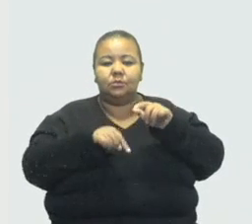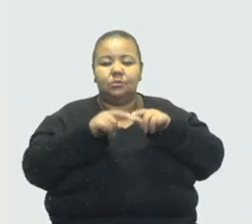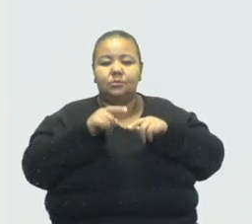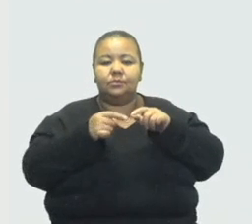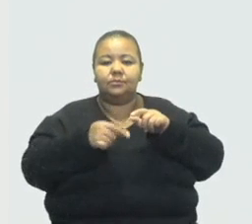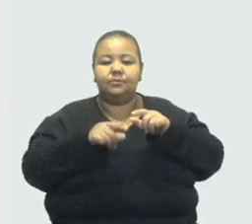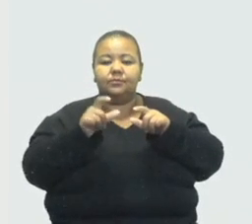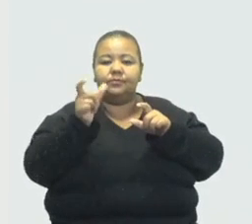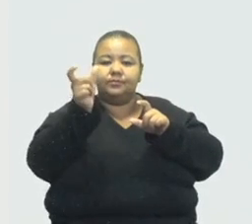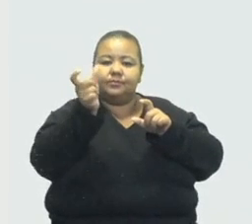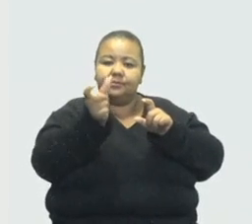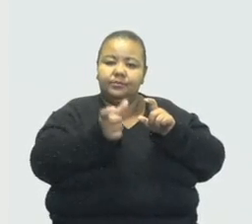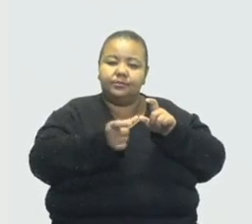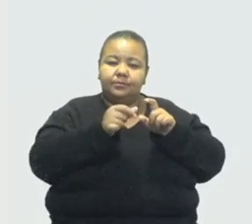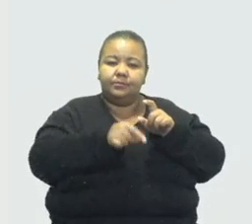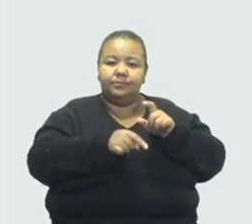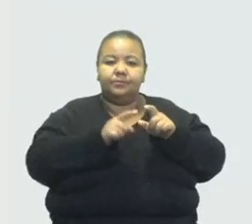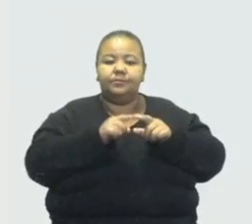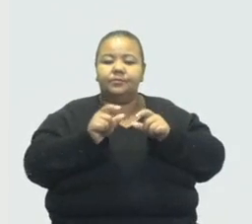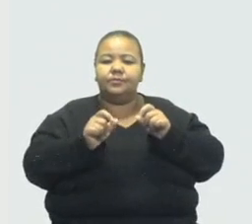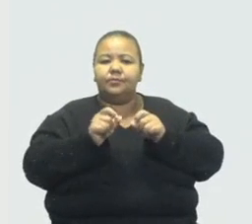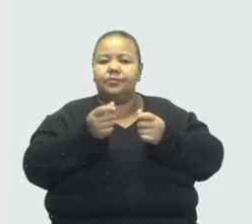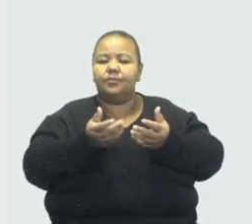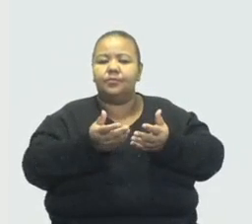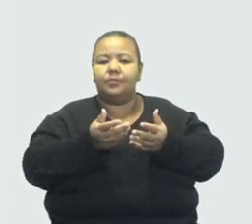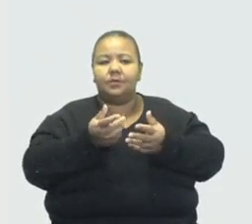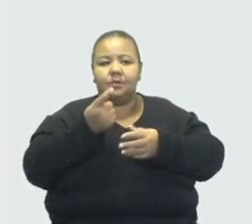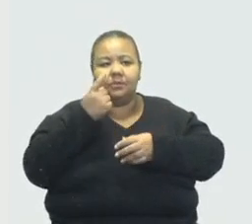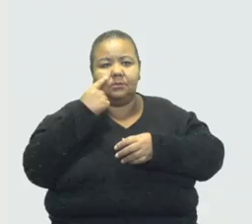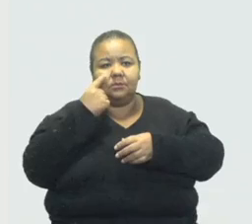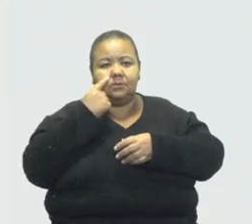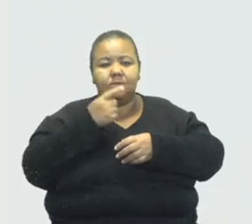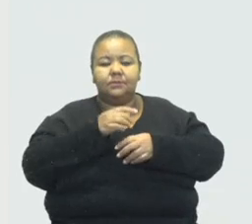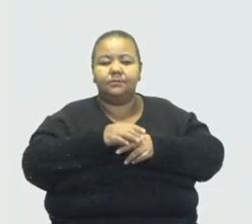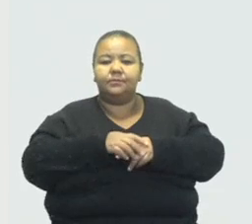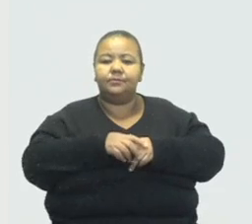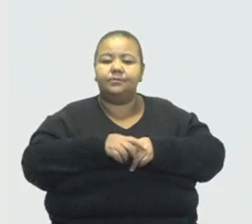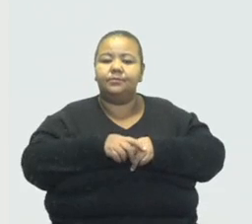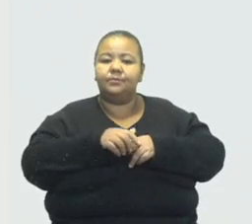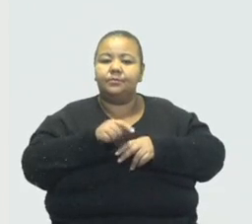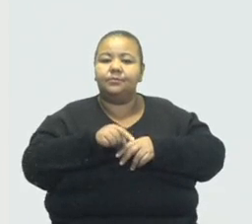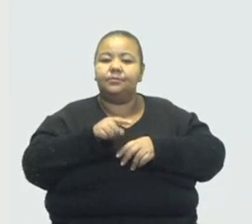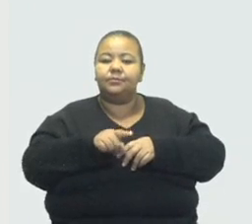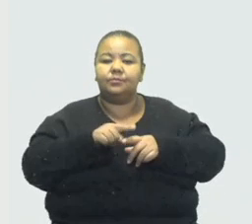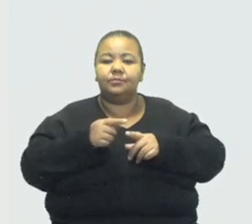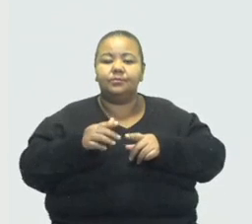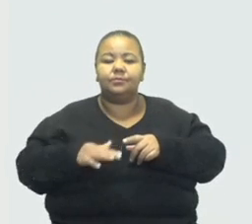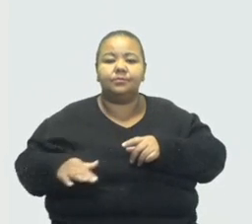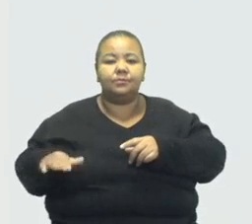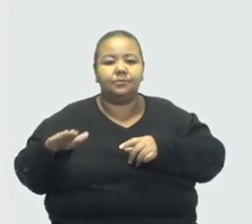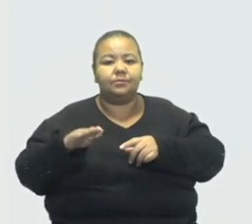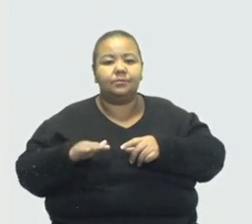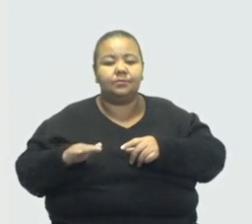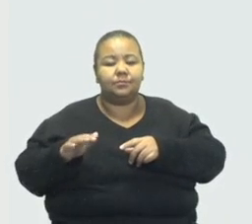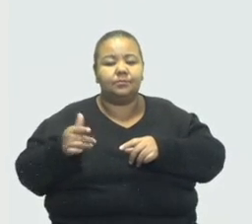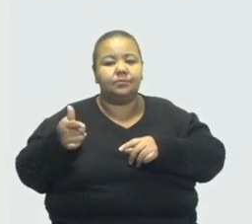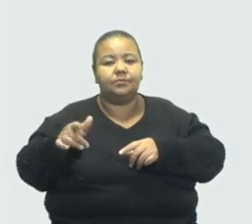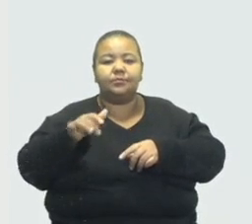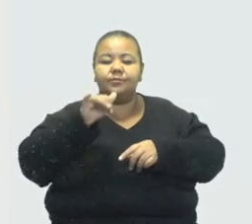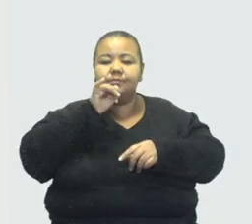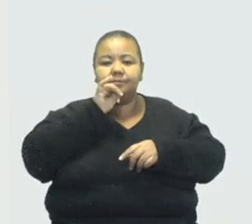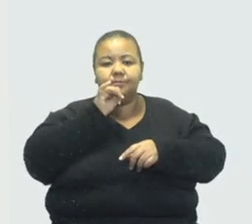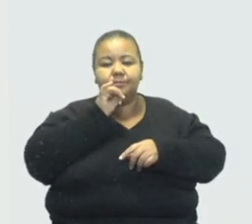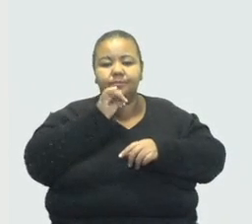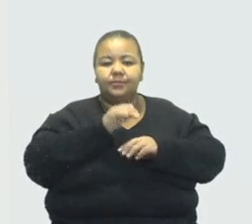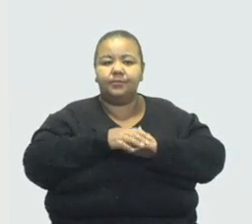dos elementos da diagonal secundária. Mas como assim? Vamos ver como vai acontecer isso genericamente, tá? Mas já eu apresento um exemplo para